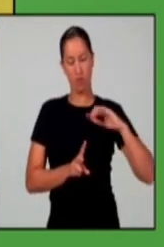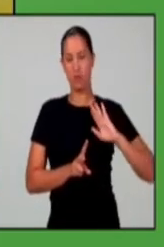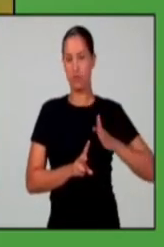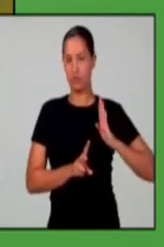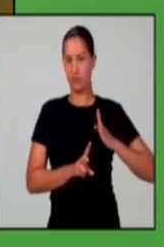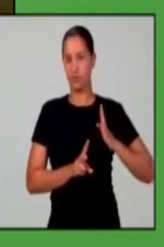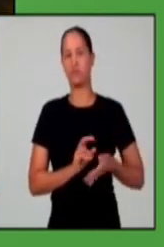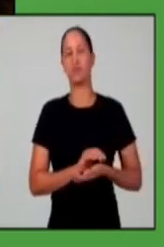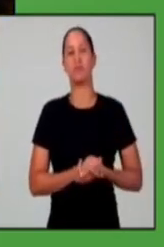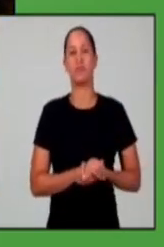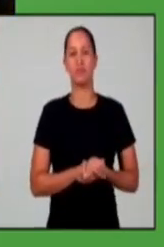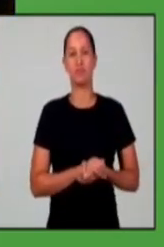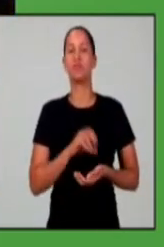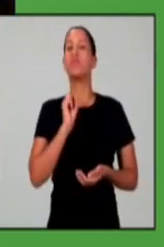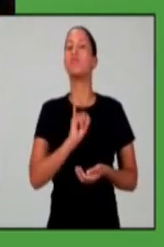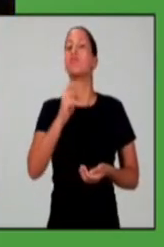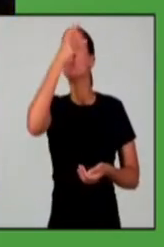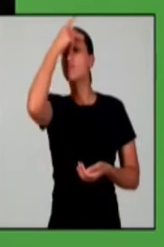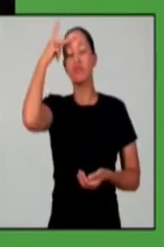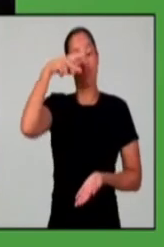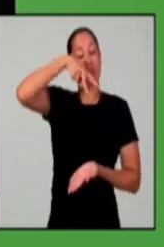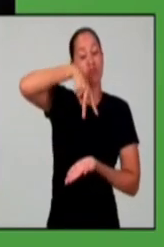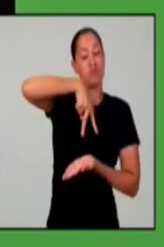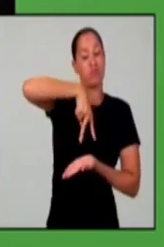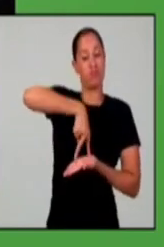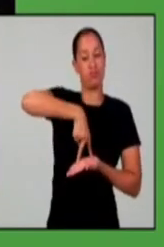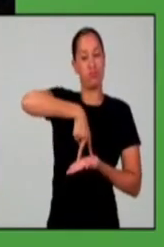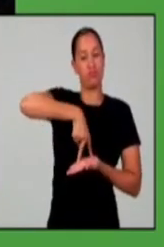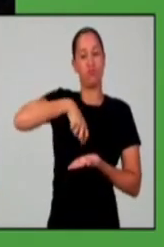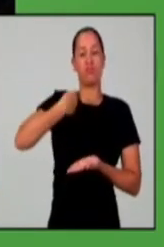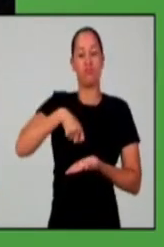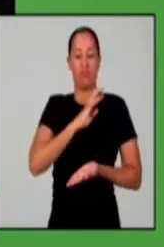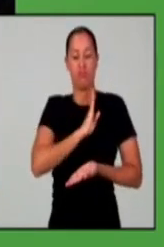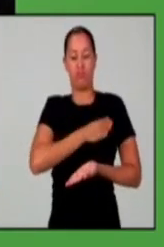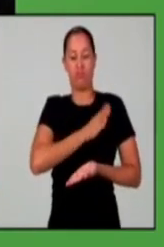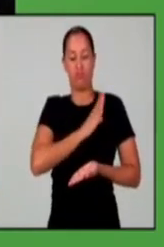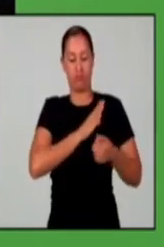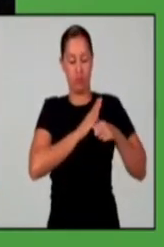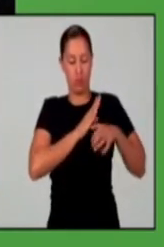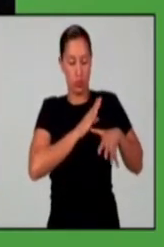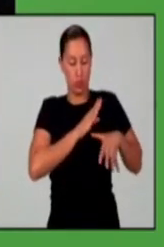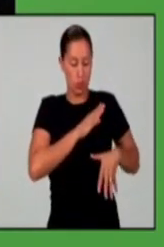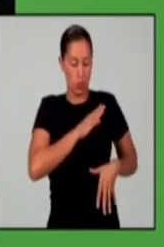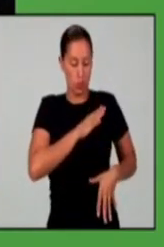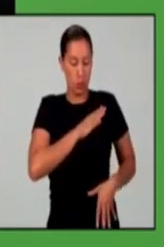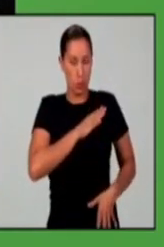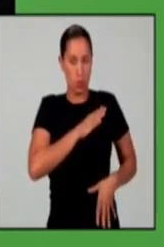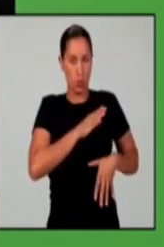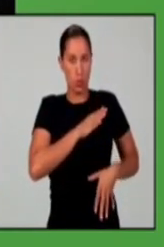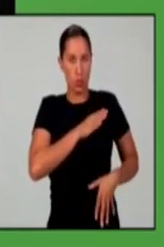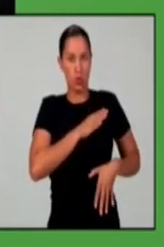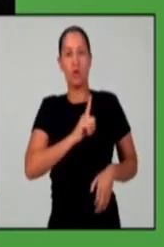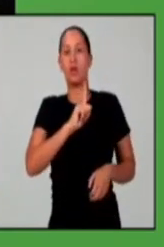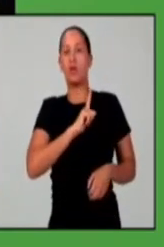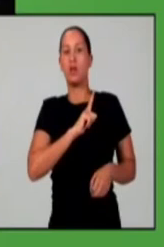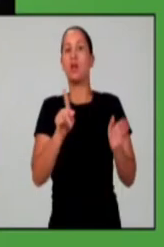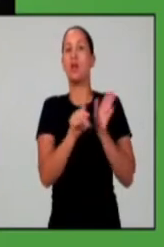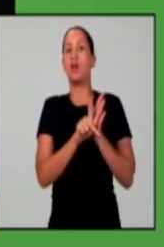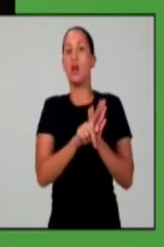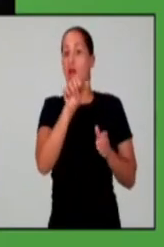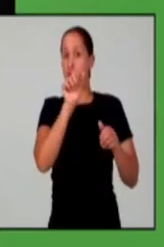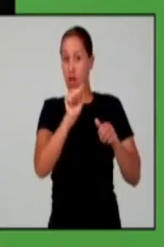coração. Numa pessoa em pé, o sangue precisa ser transportado do coração para as pernas. Quem faz esse transporte